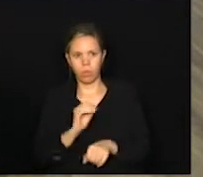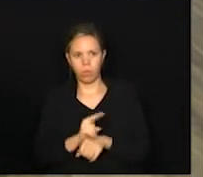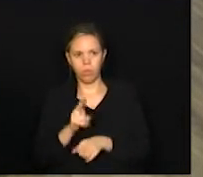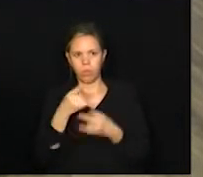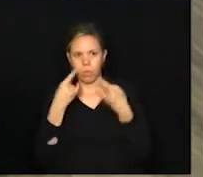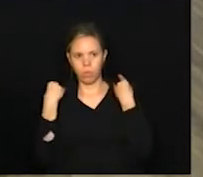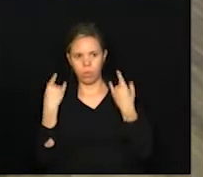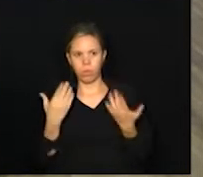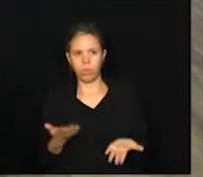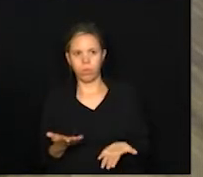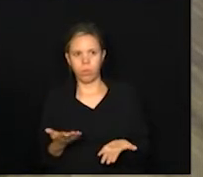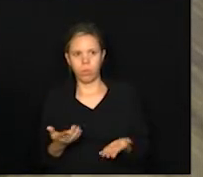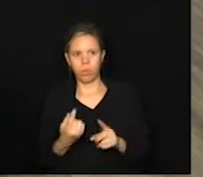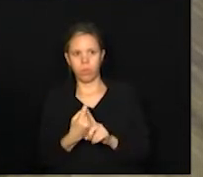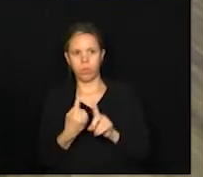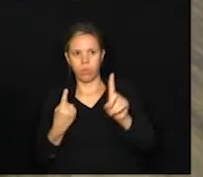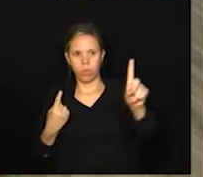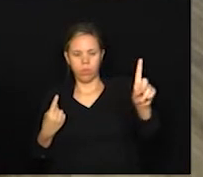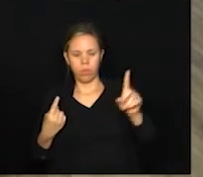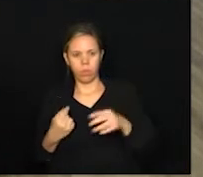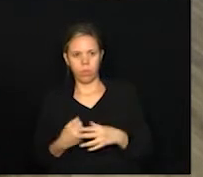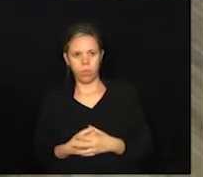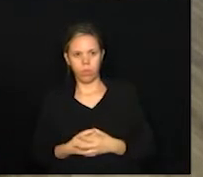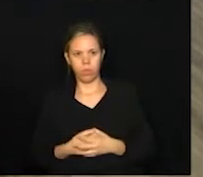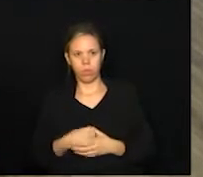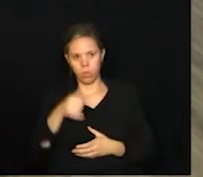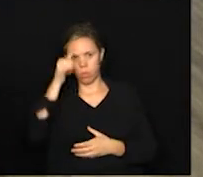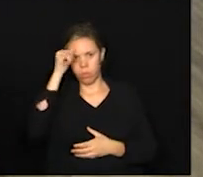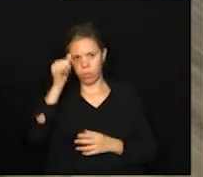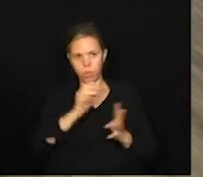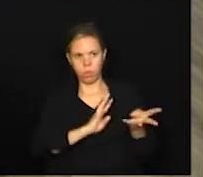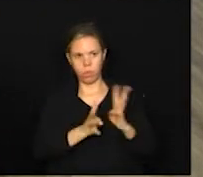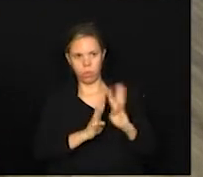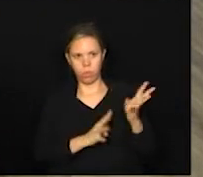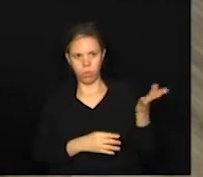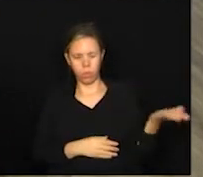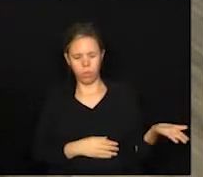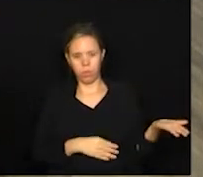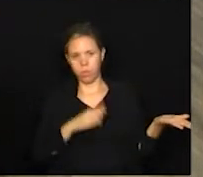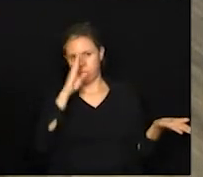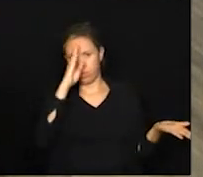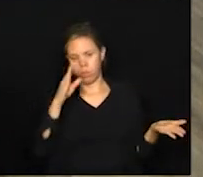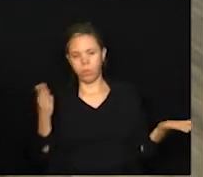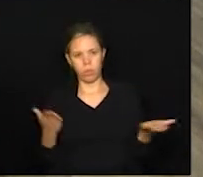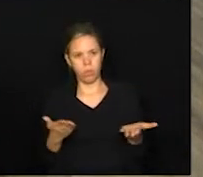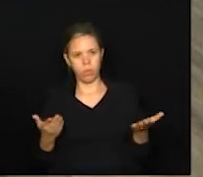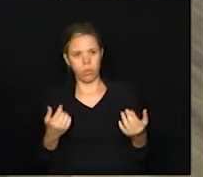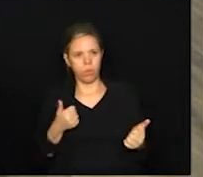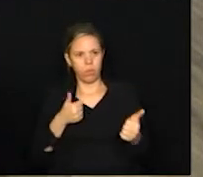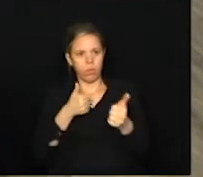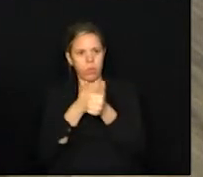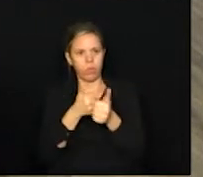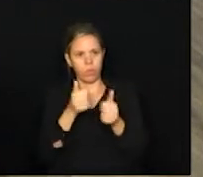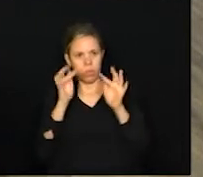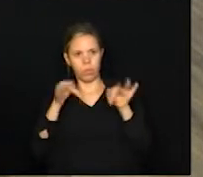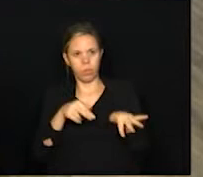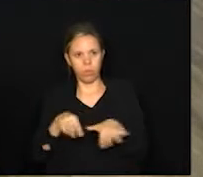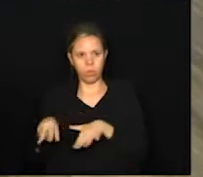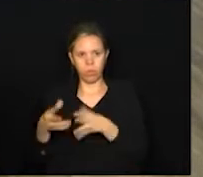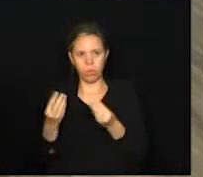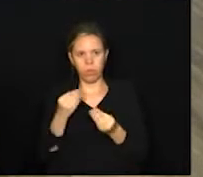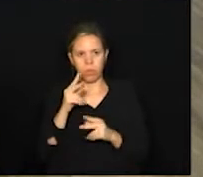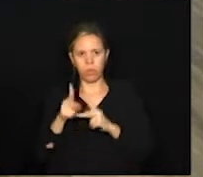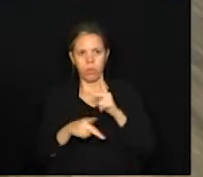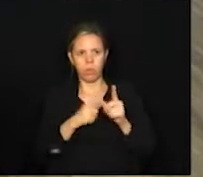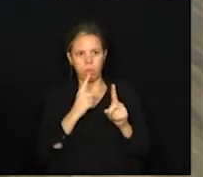a máscara, o distanciamento pessoal, evite aglomeração, principalmente agora que está chegando o fim de semana, que muitas